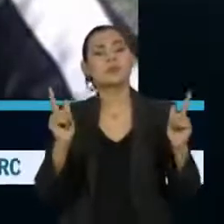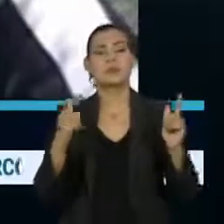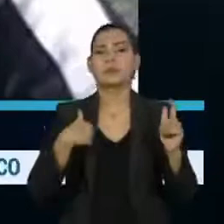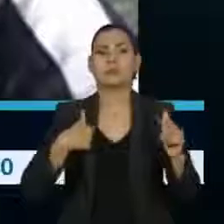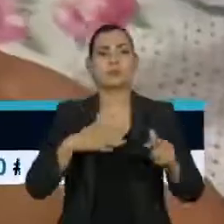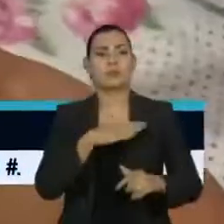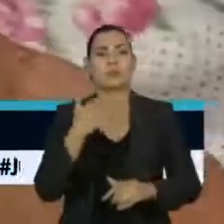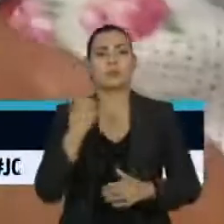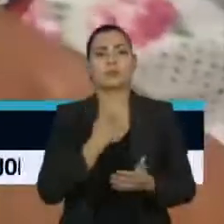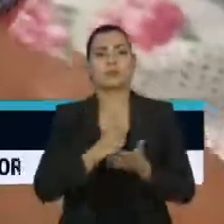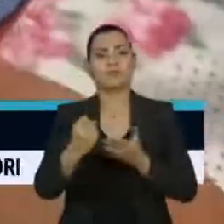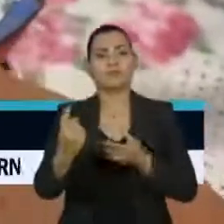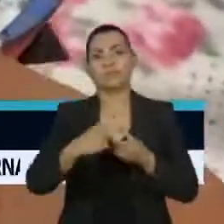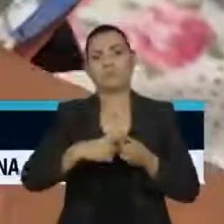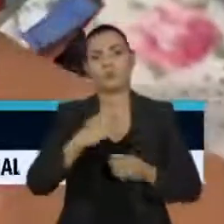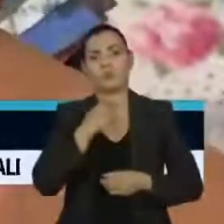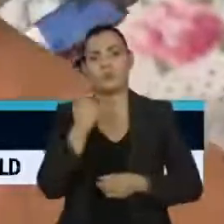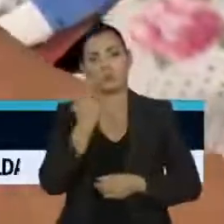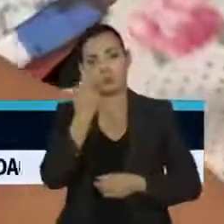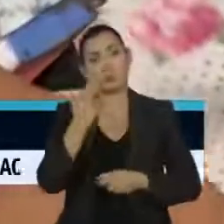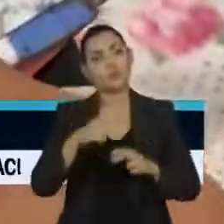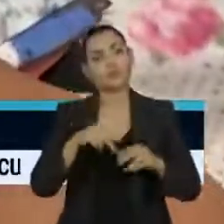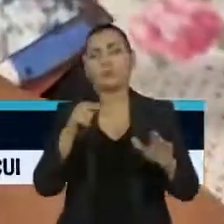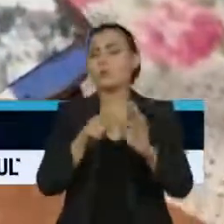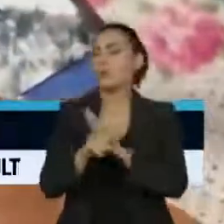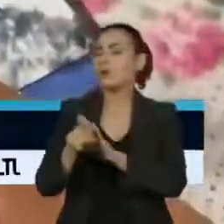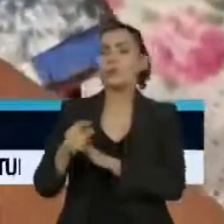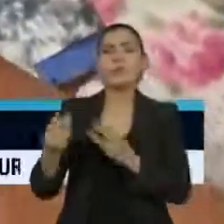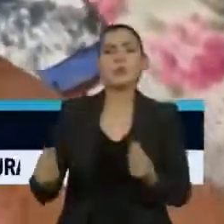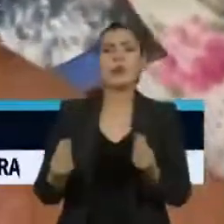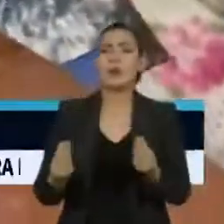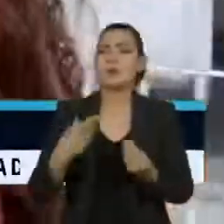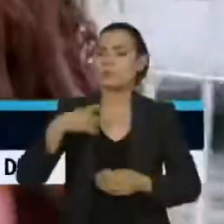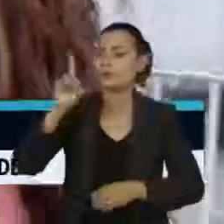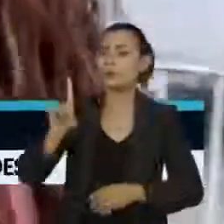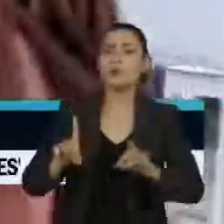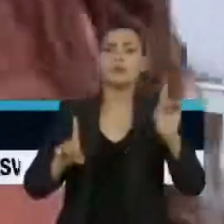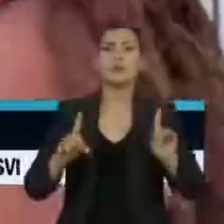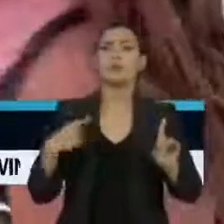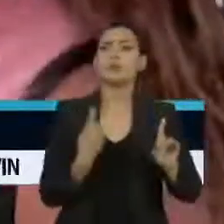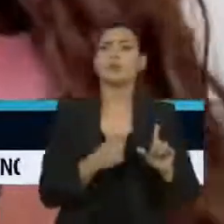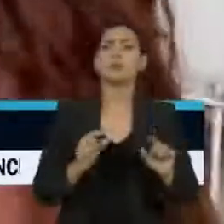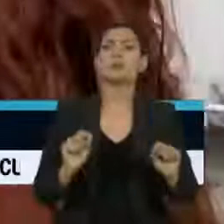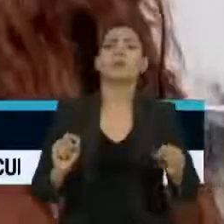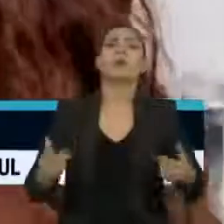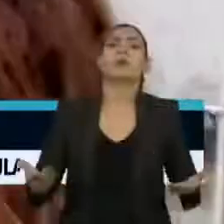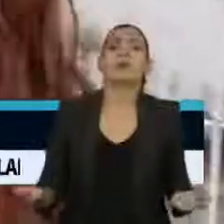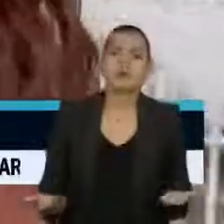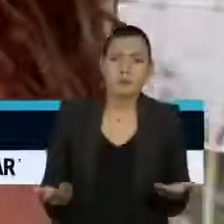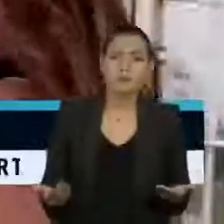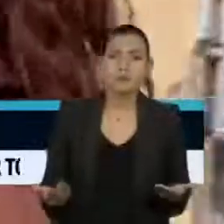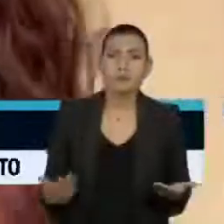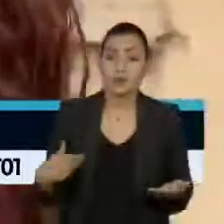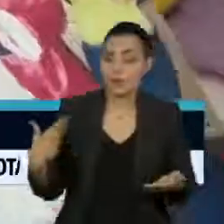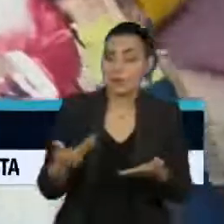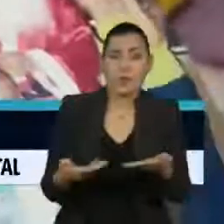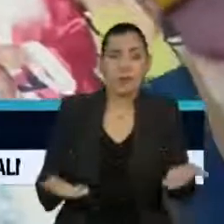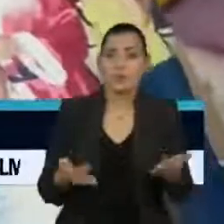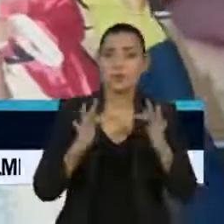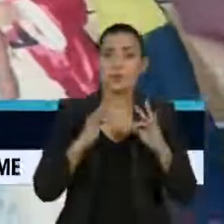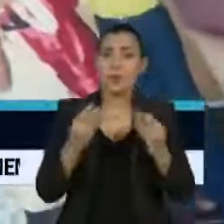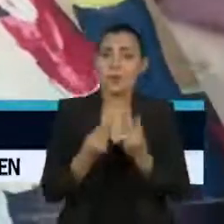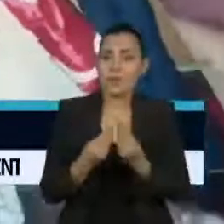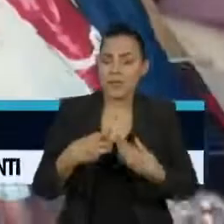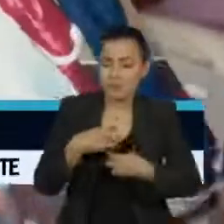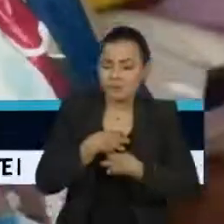mais. Então, esse é o meu questionamento. Quais são os nossos direitos? Entende? Ainda hoje, os familiares